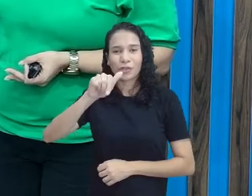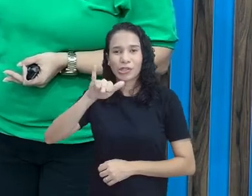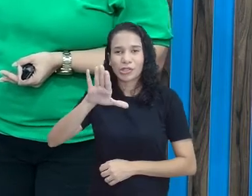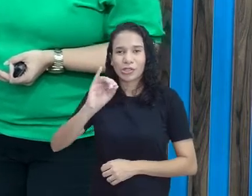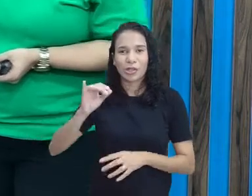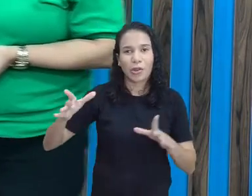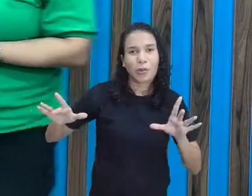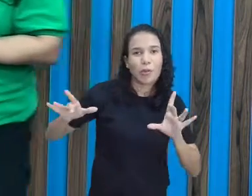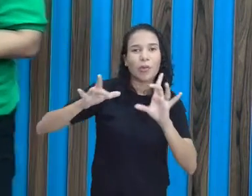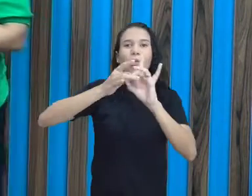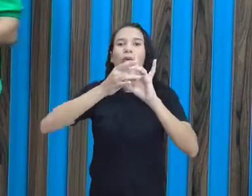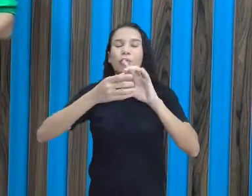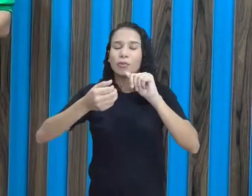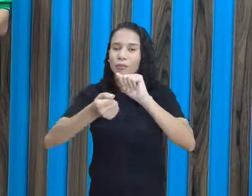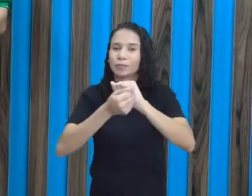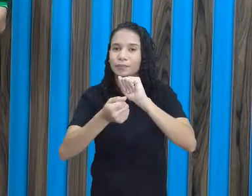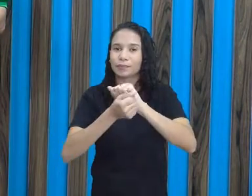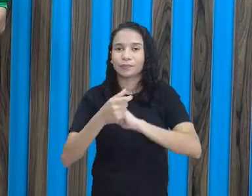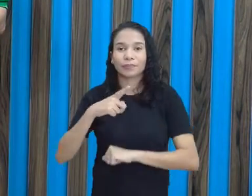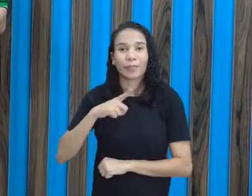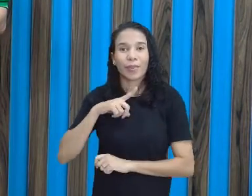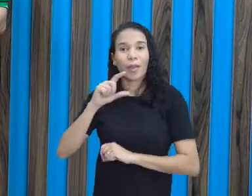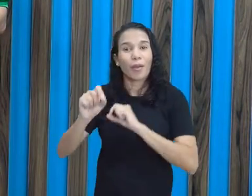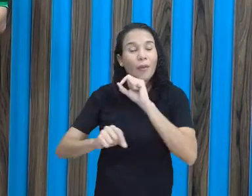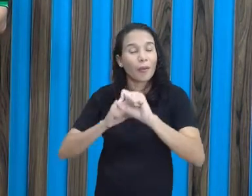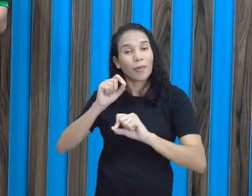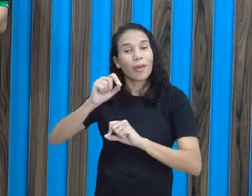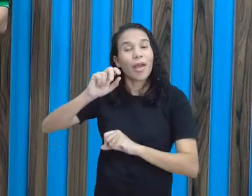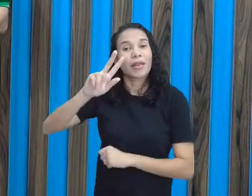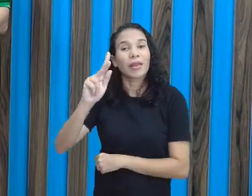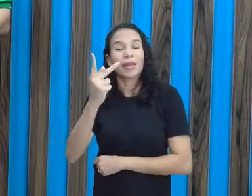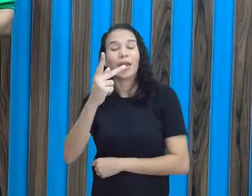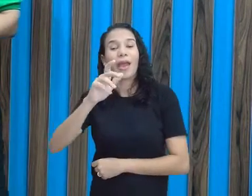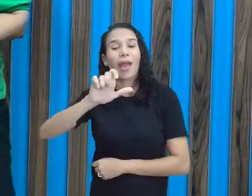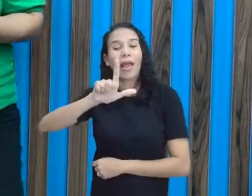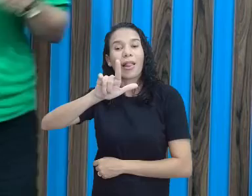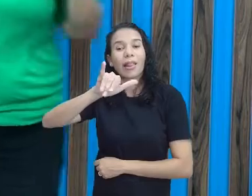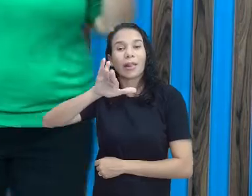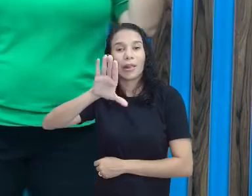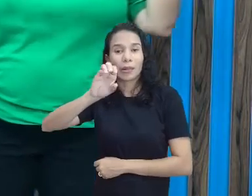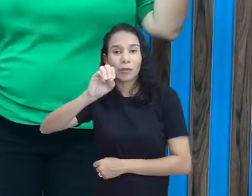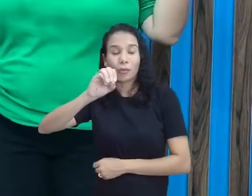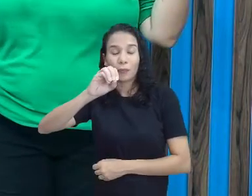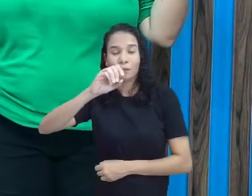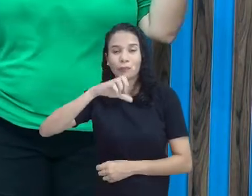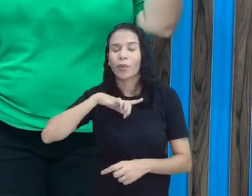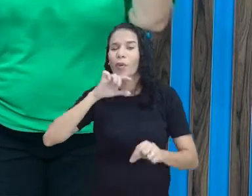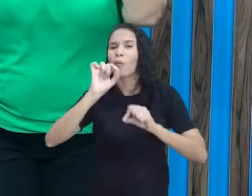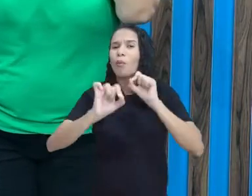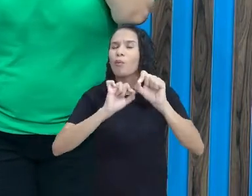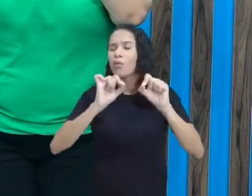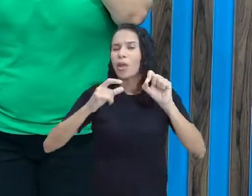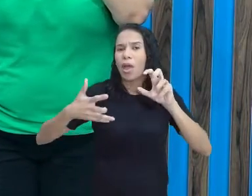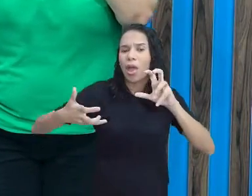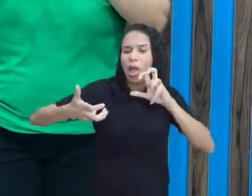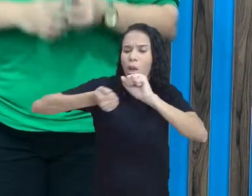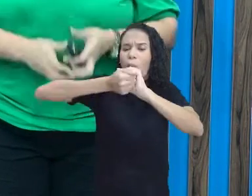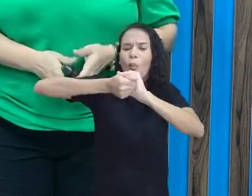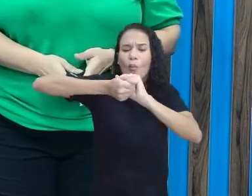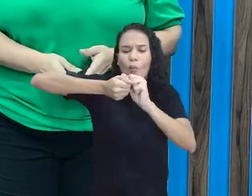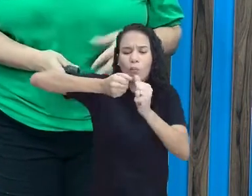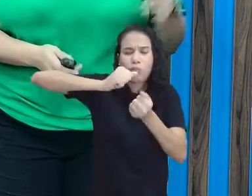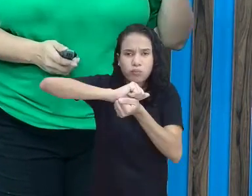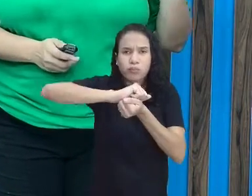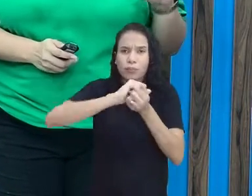de átomos de hidrogênio, produzindo núcleos de hélio, ou seja, o que é essa fusão, né, gente?